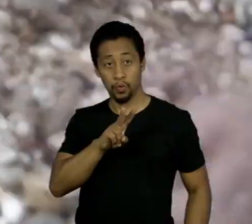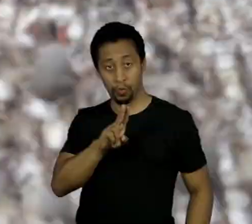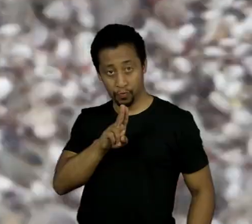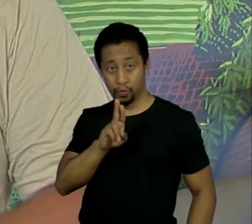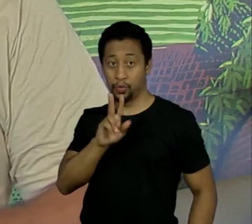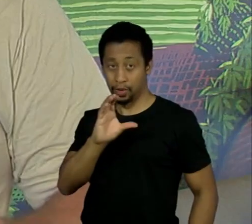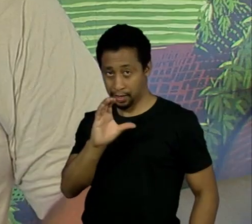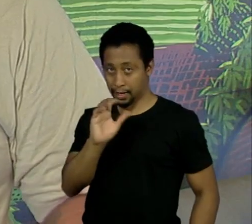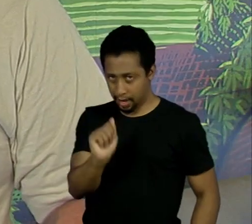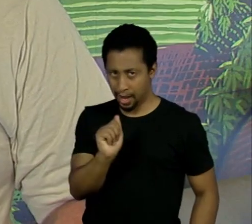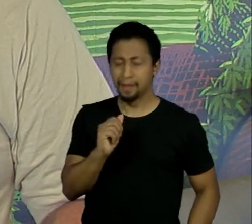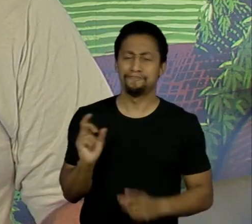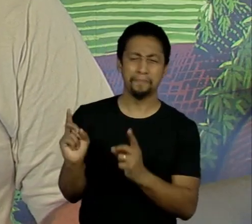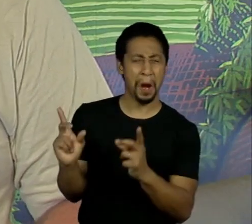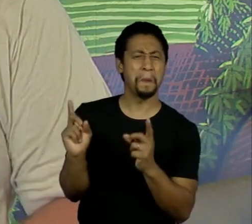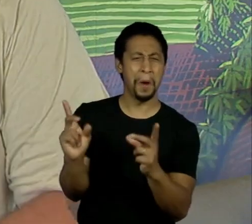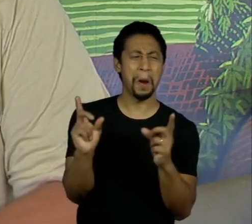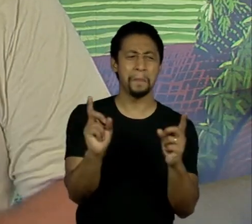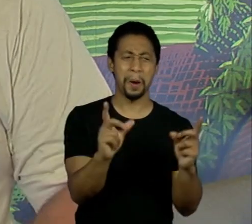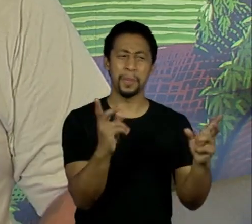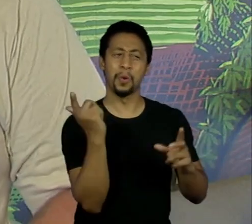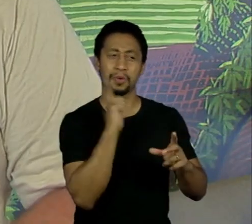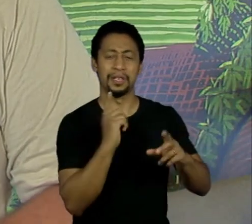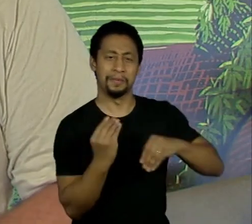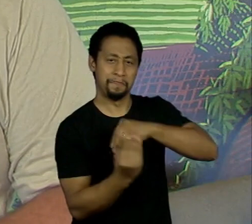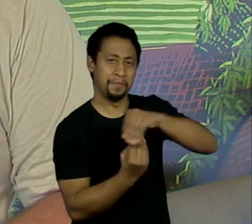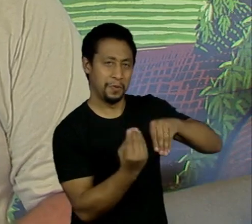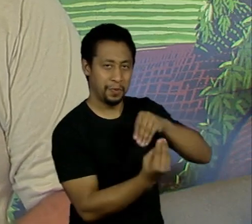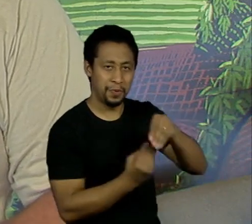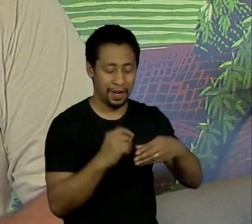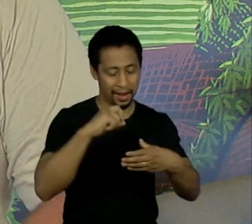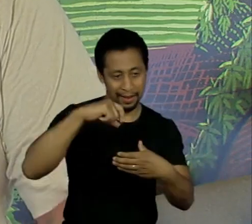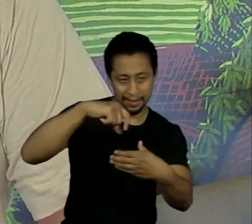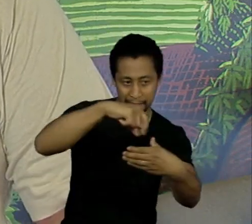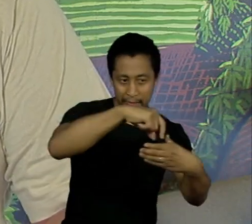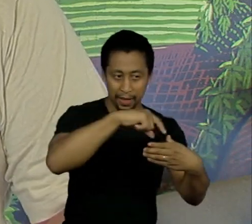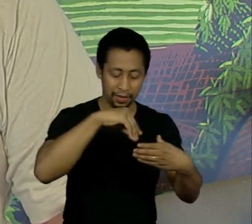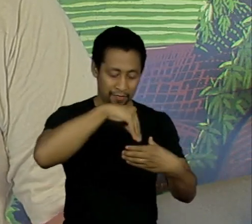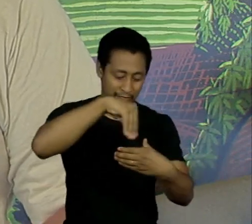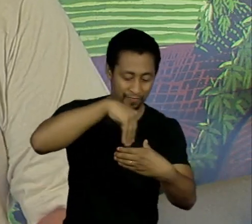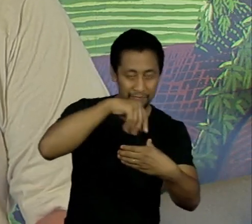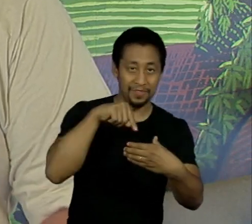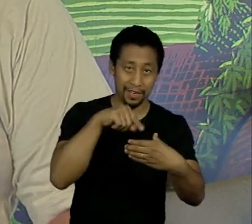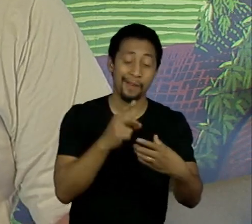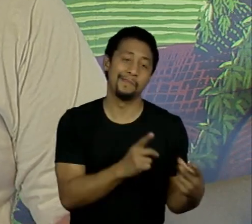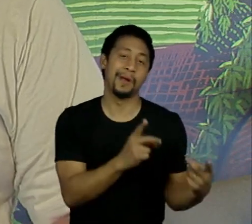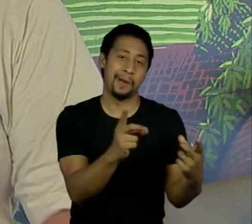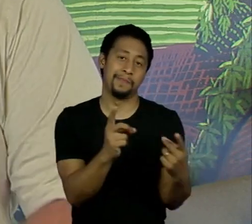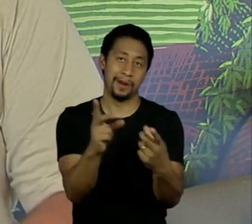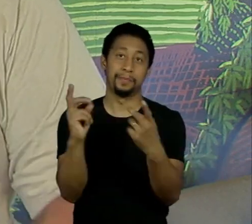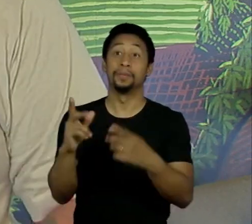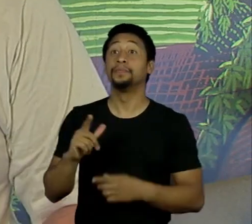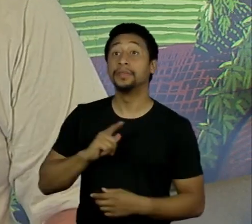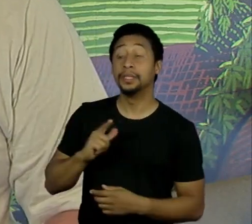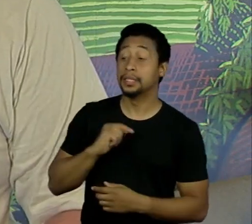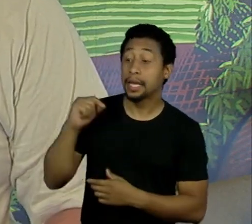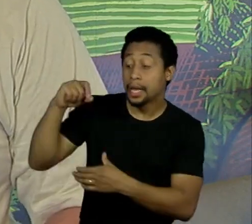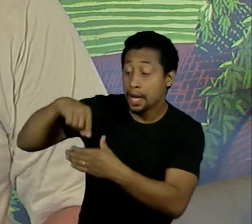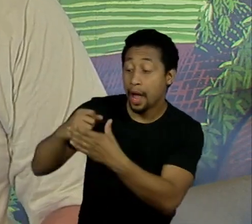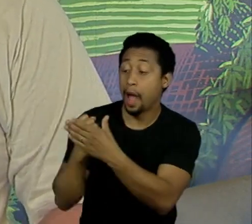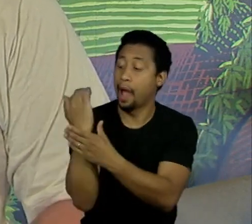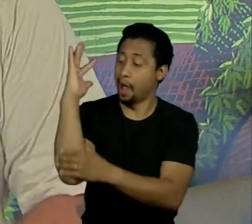gente mistura diferentes espécies de sementes, de diferentes comportamentos, então desde um arbusto até espécies de árvore que vão ver há mais de 100